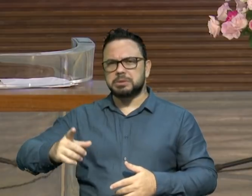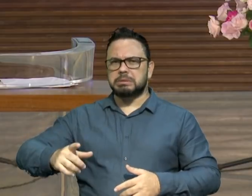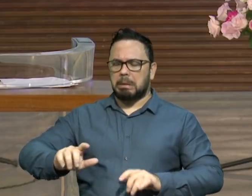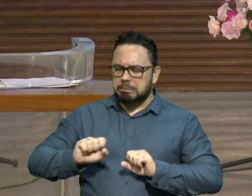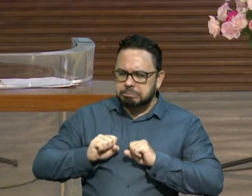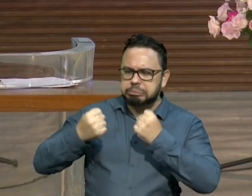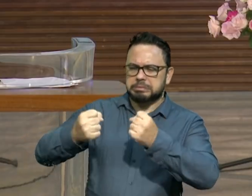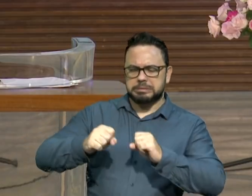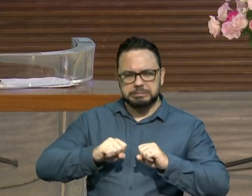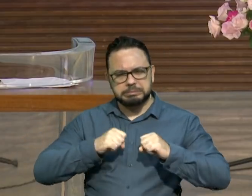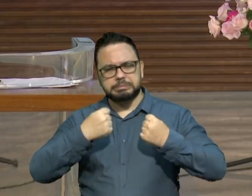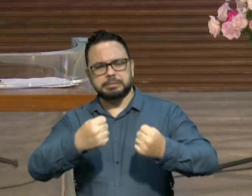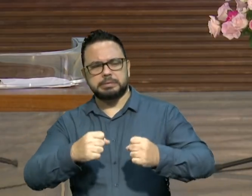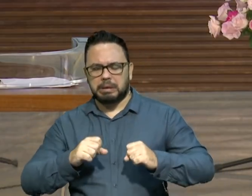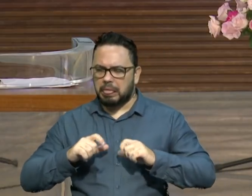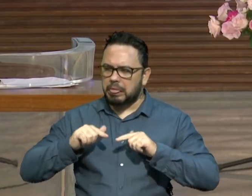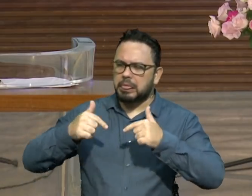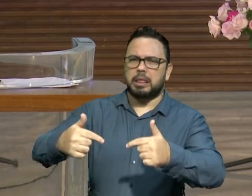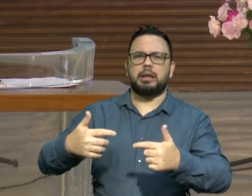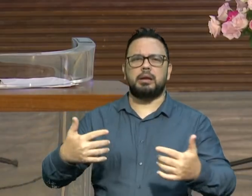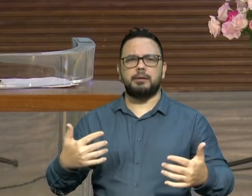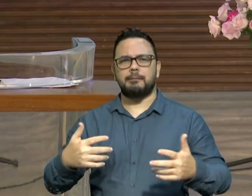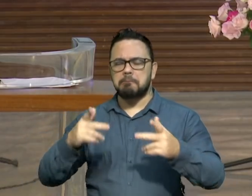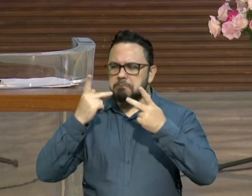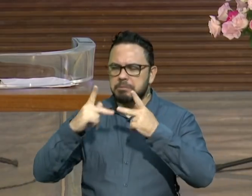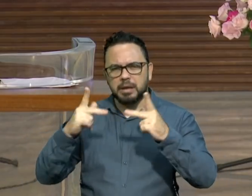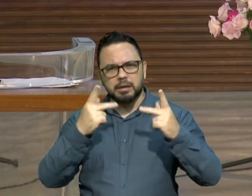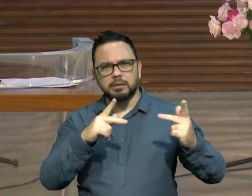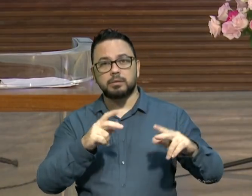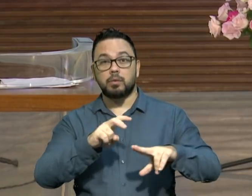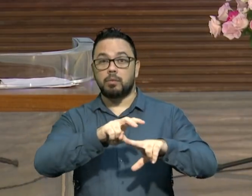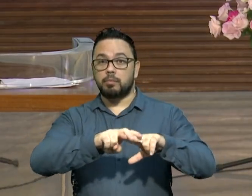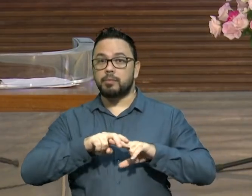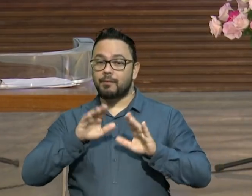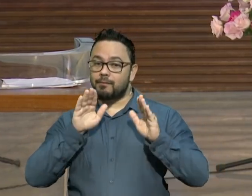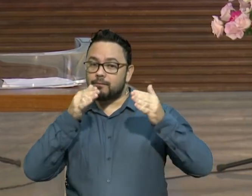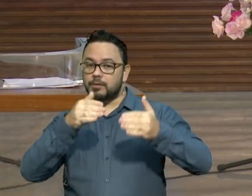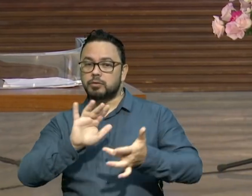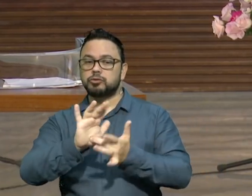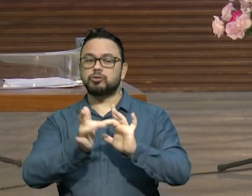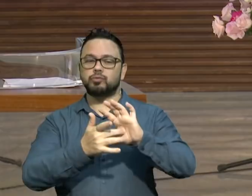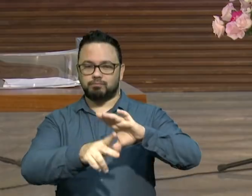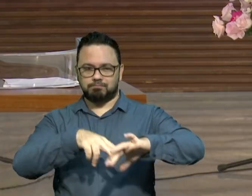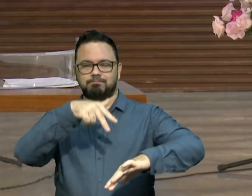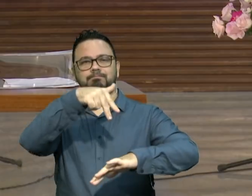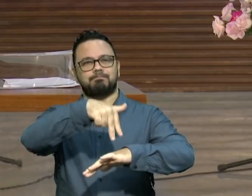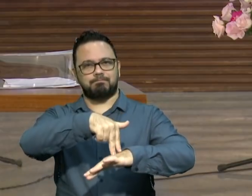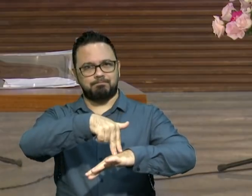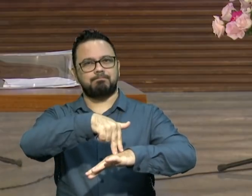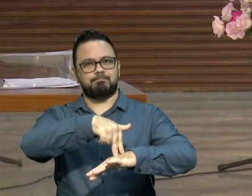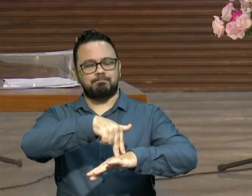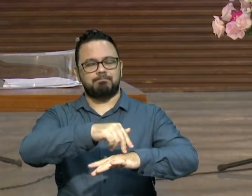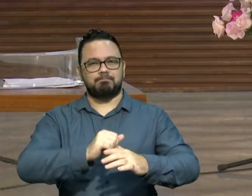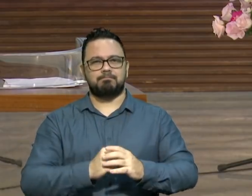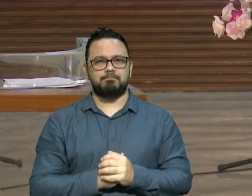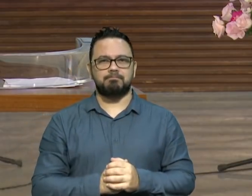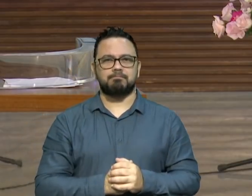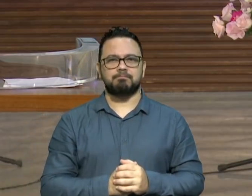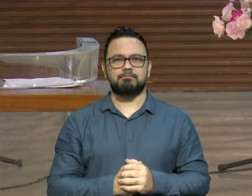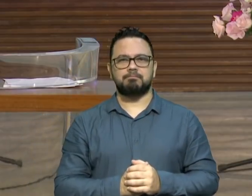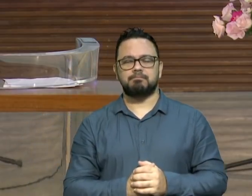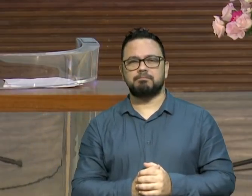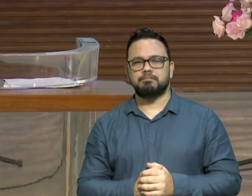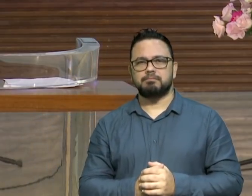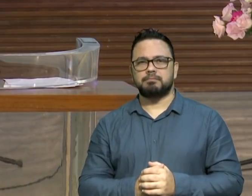me queimando me desgastando o evangelho por causa da Ressurreição de Jesus Cristo não tenho razão para pregar